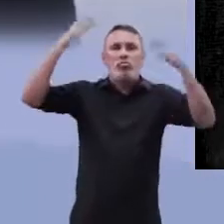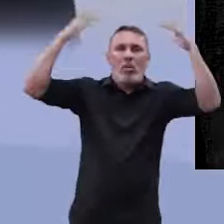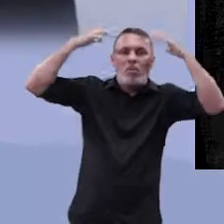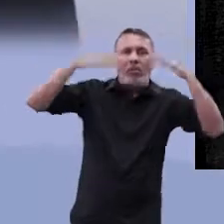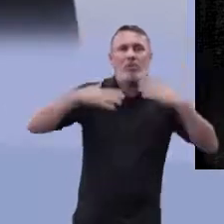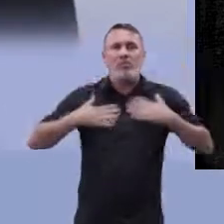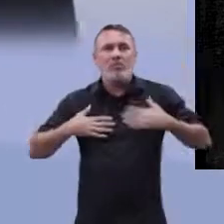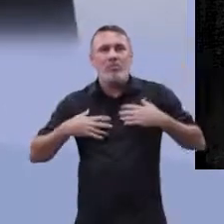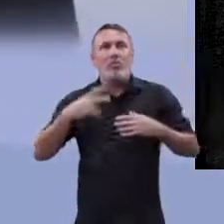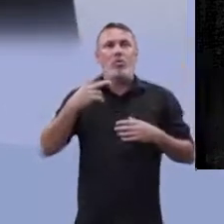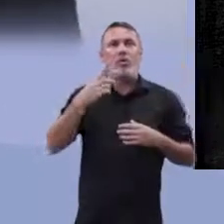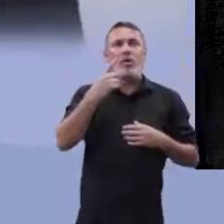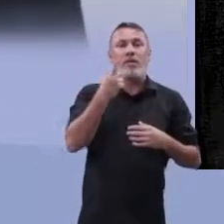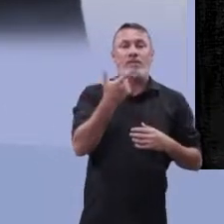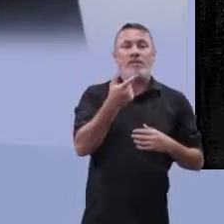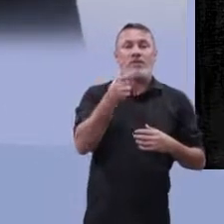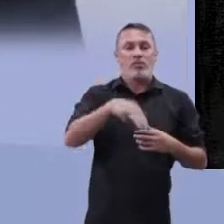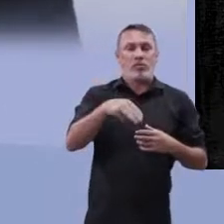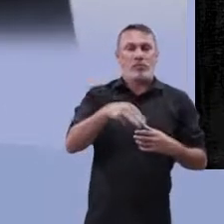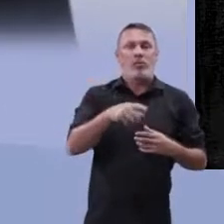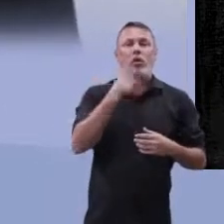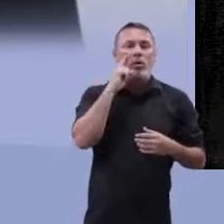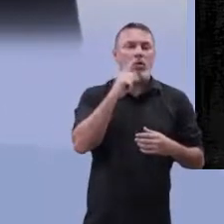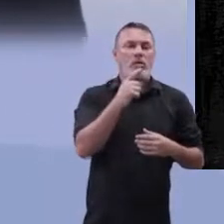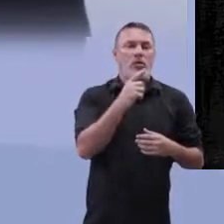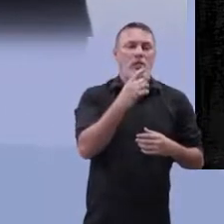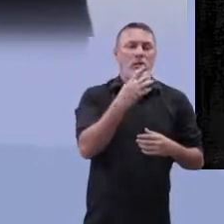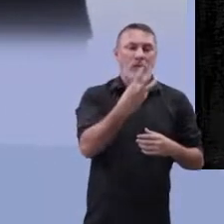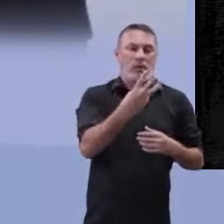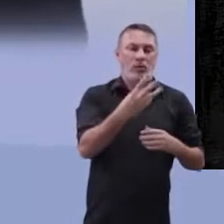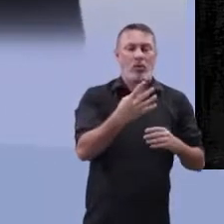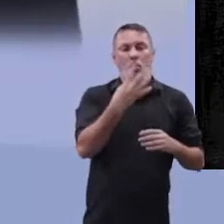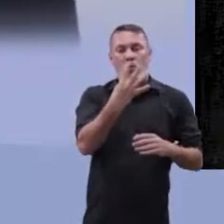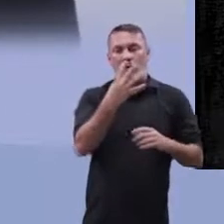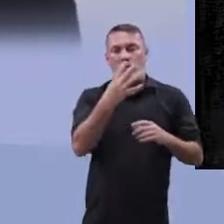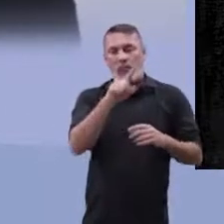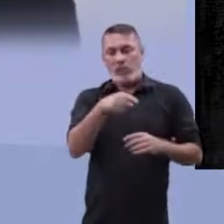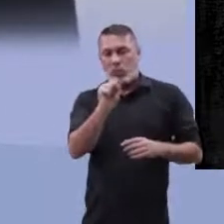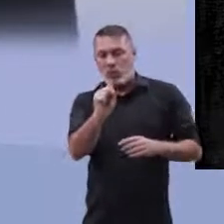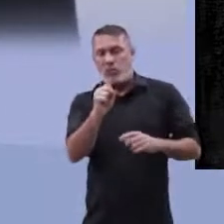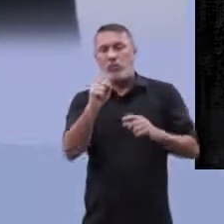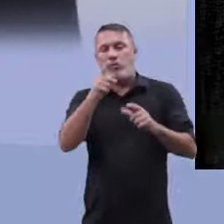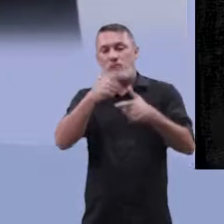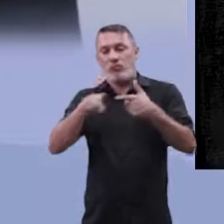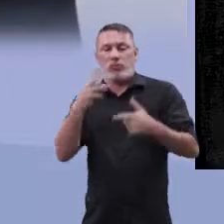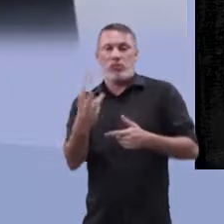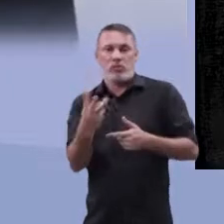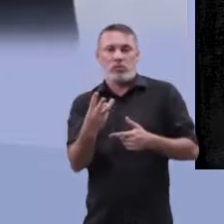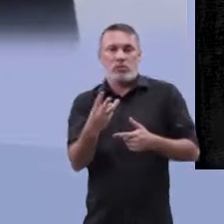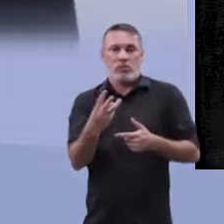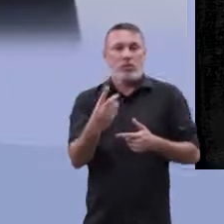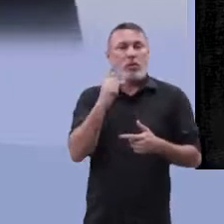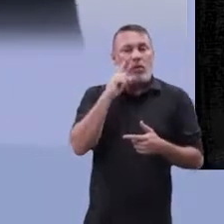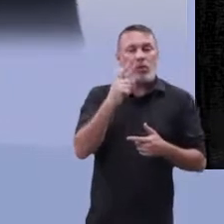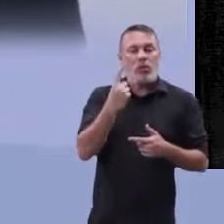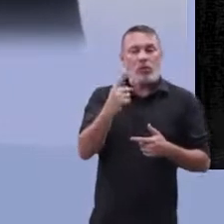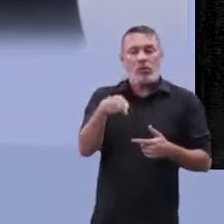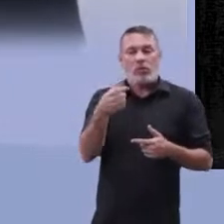do banho diário do cidadão. Então você vai dividir por 3, 4,8 dividido por 3. Você vai